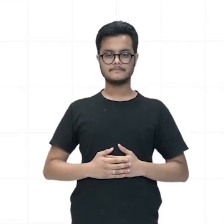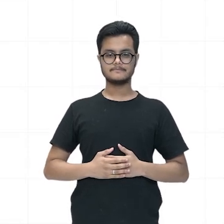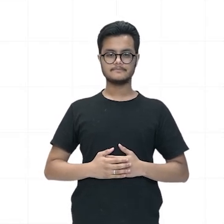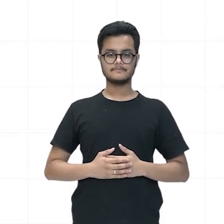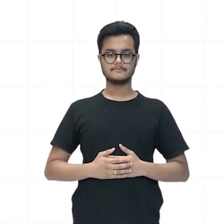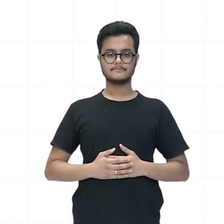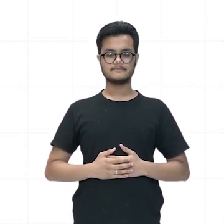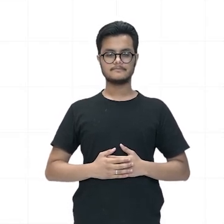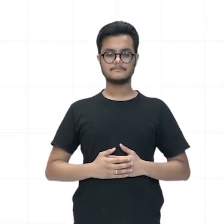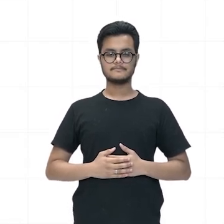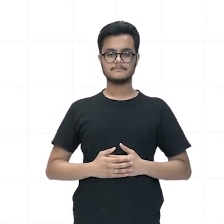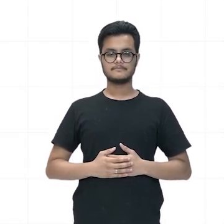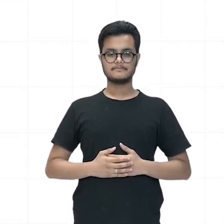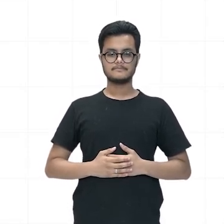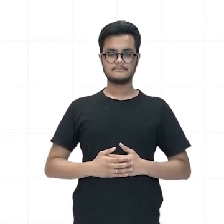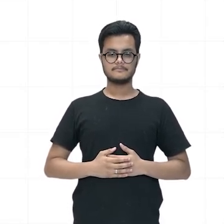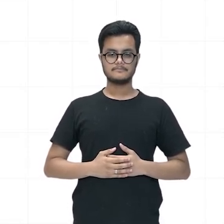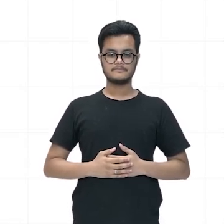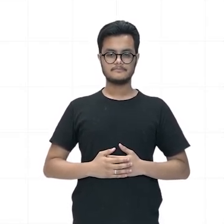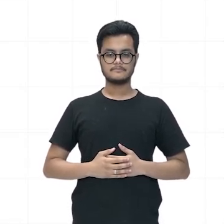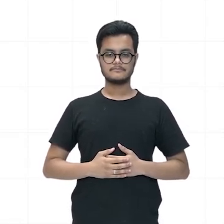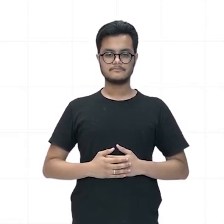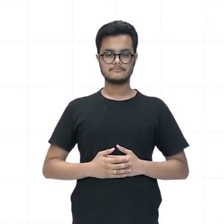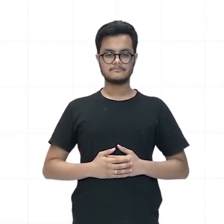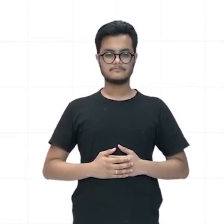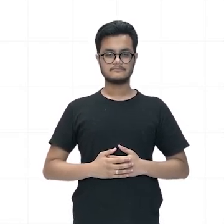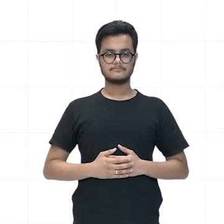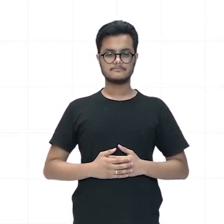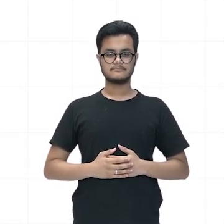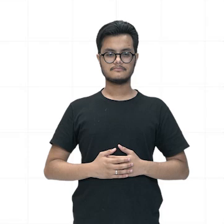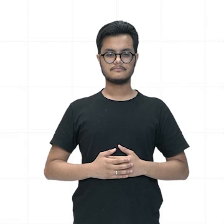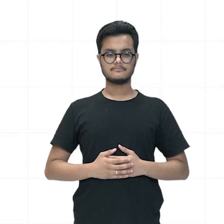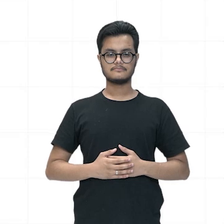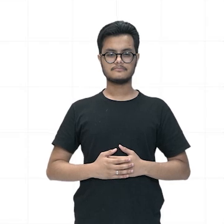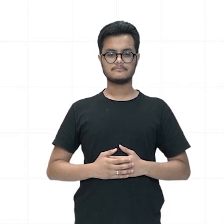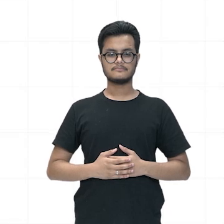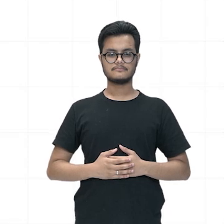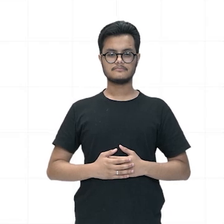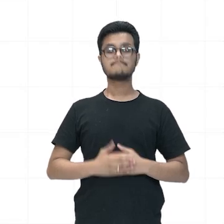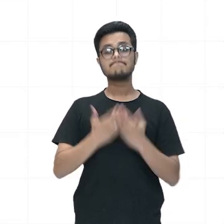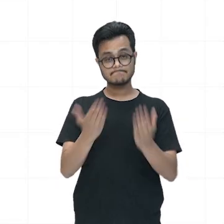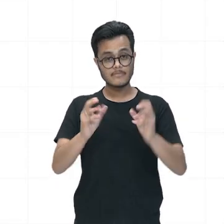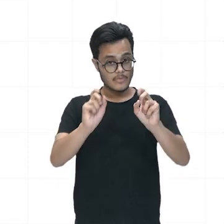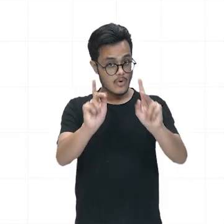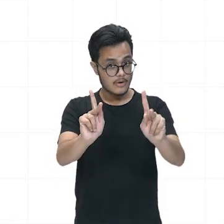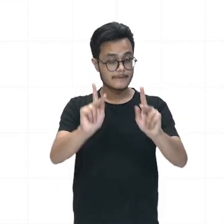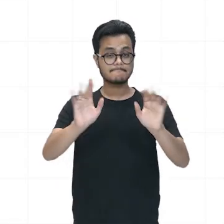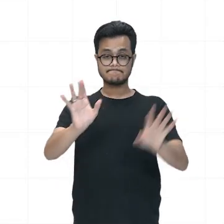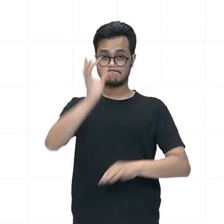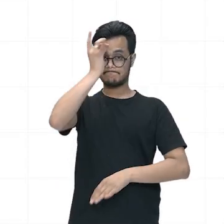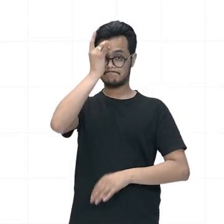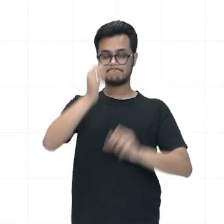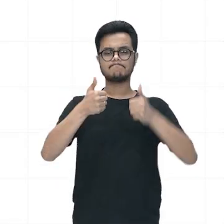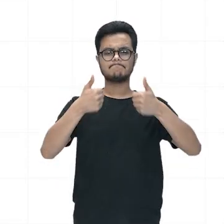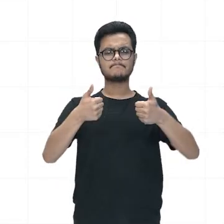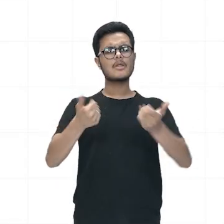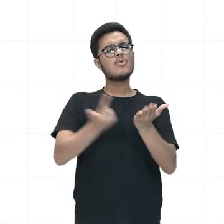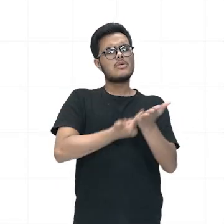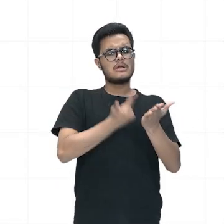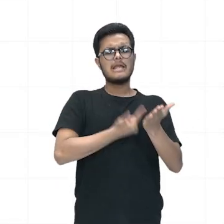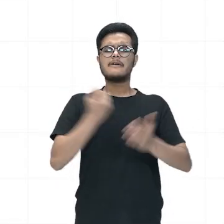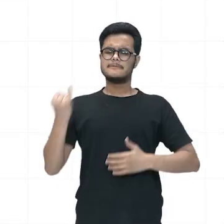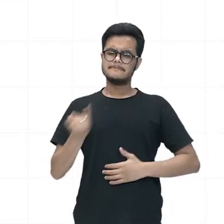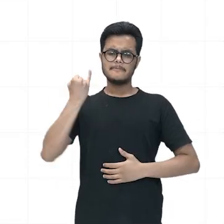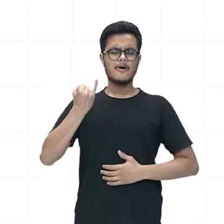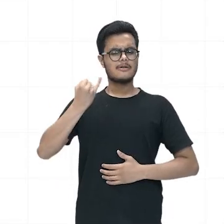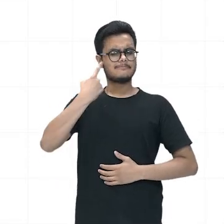Sófocles, tá? E Lisístrata, que é, então, de Aristófanes. São, então, aí obras interessantes,